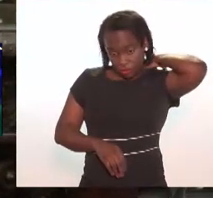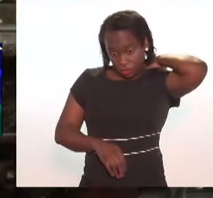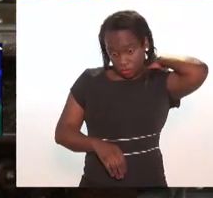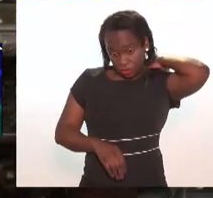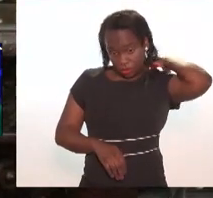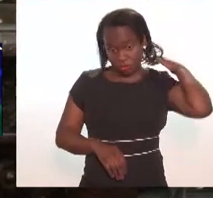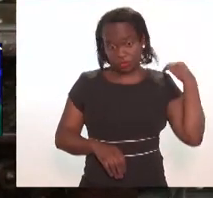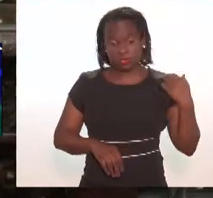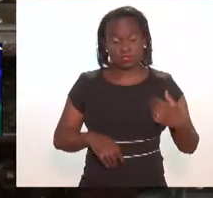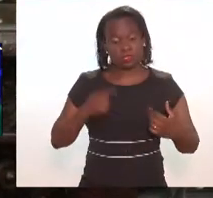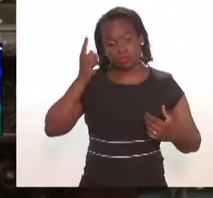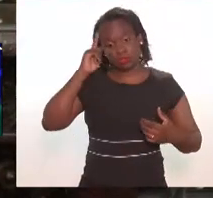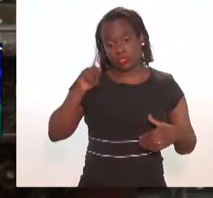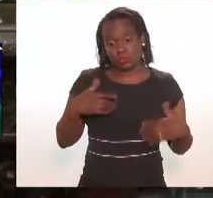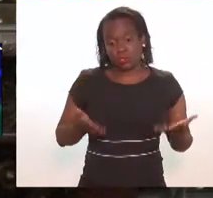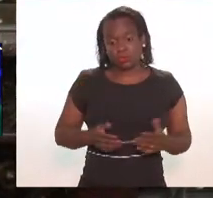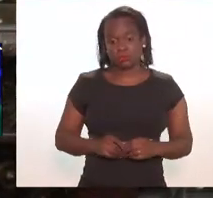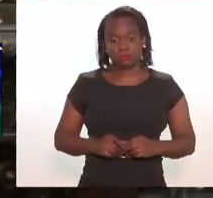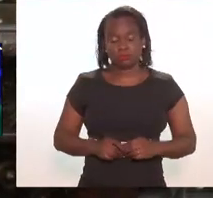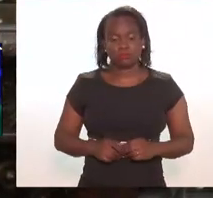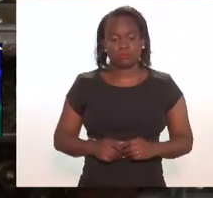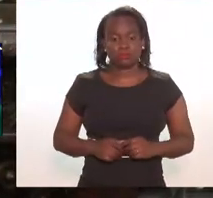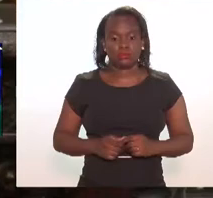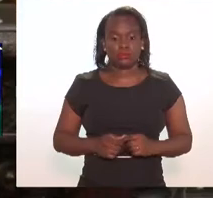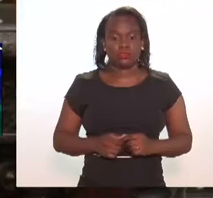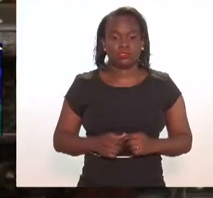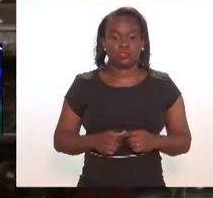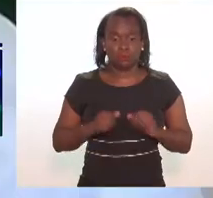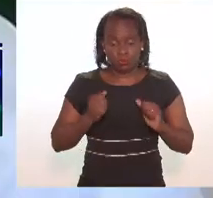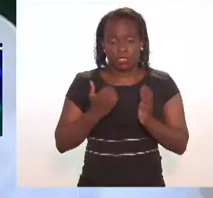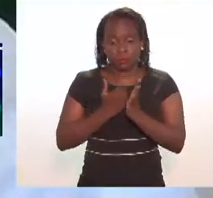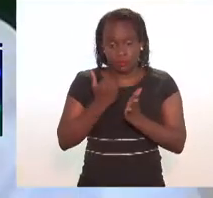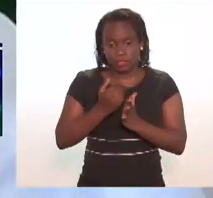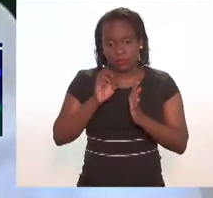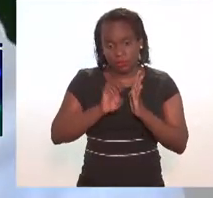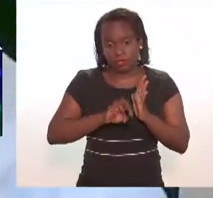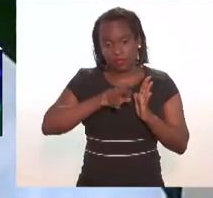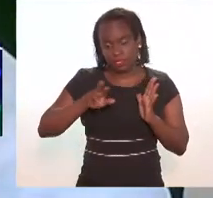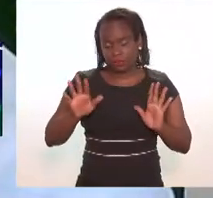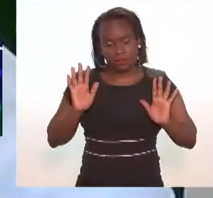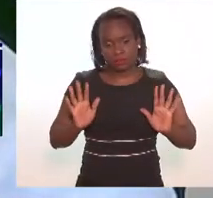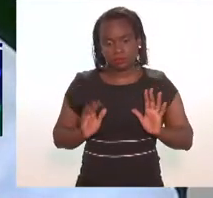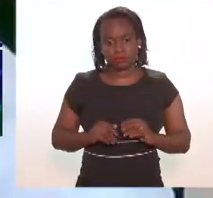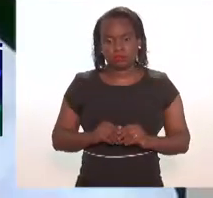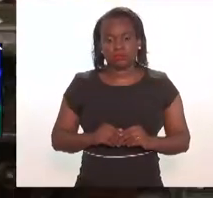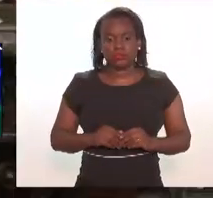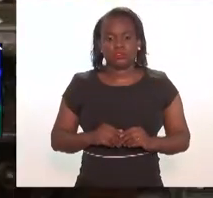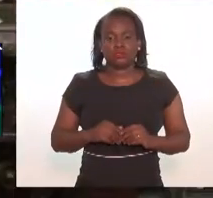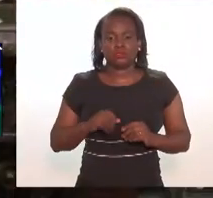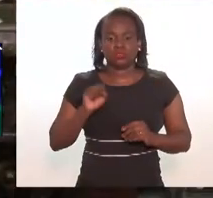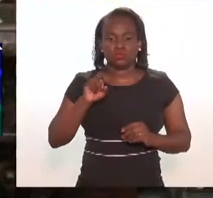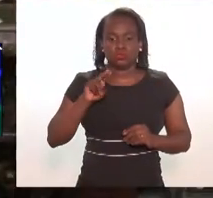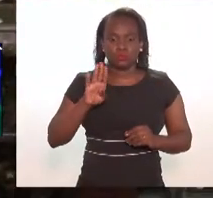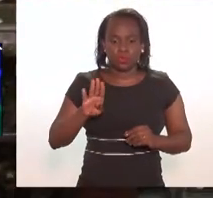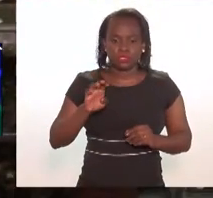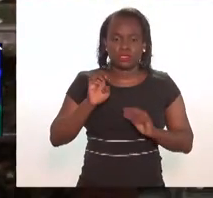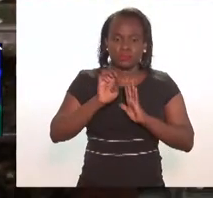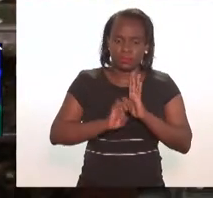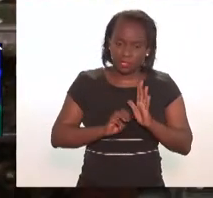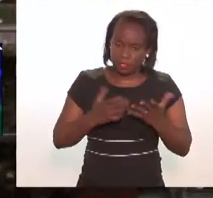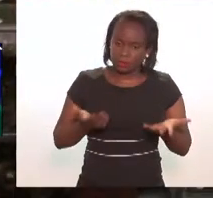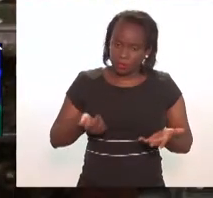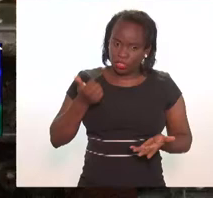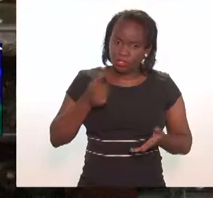Não sei nem qual é a emenda, presidente. Na verdade, já estou dando então, com emenda. Eu posso acrescentar com emendas, mas... Está com subemenda, vai por mim.